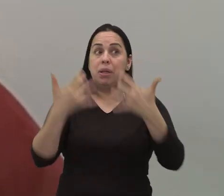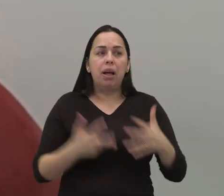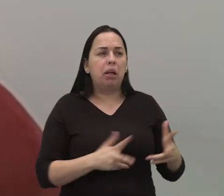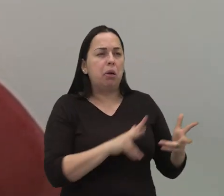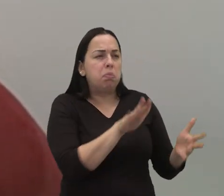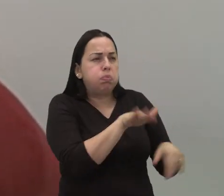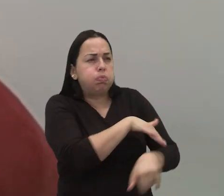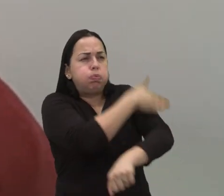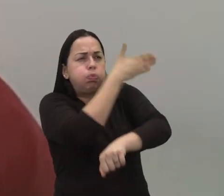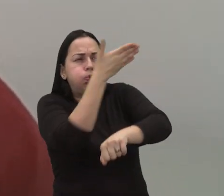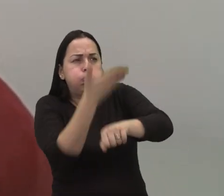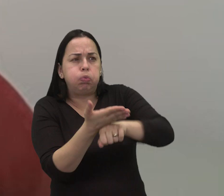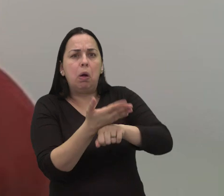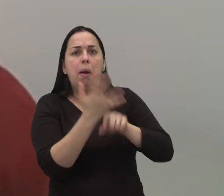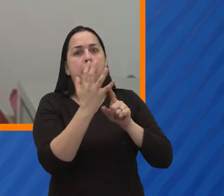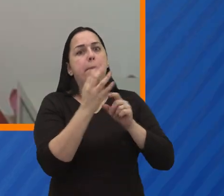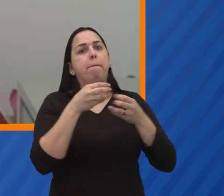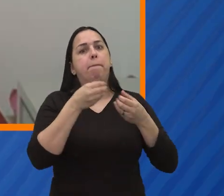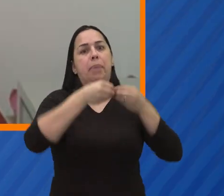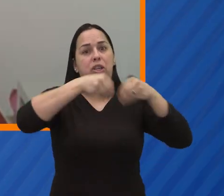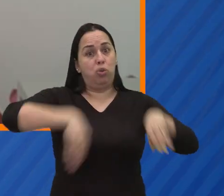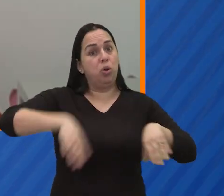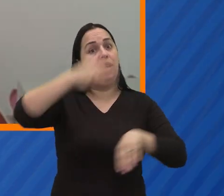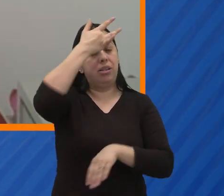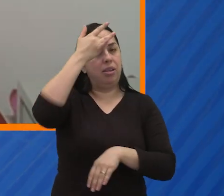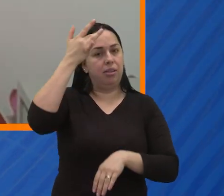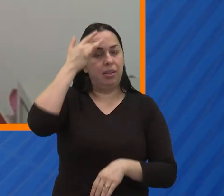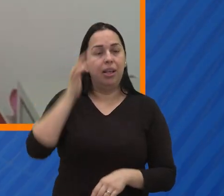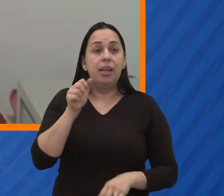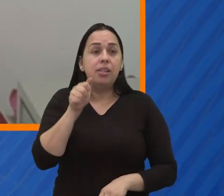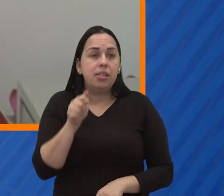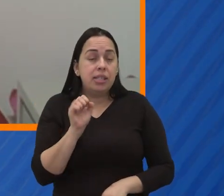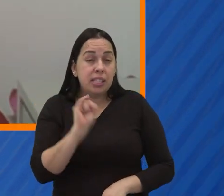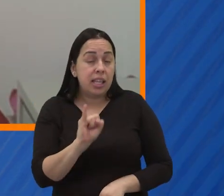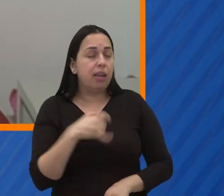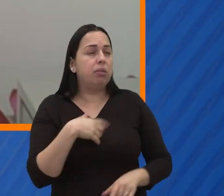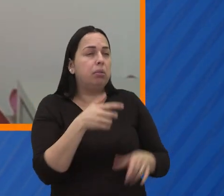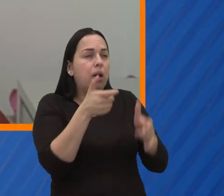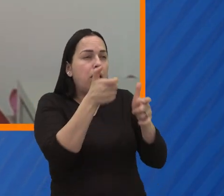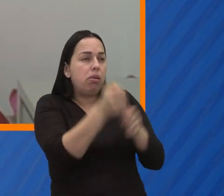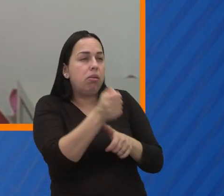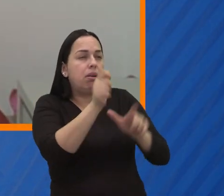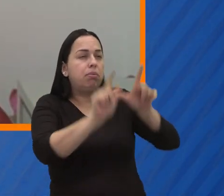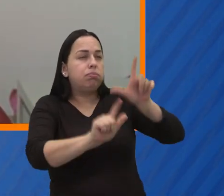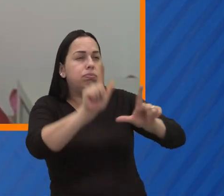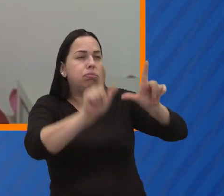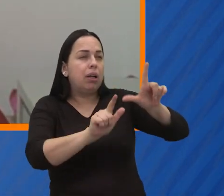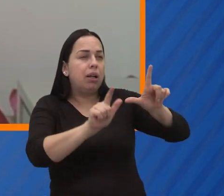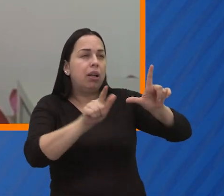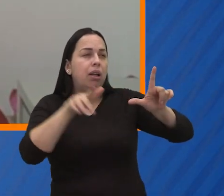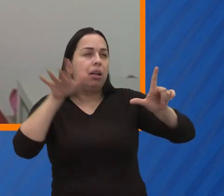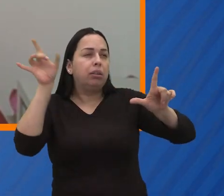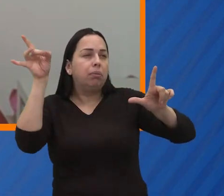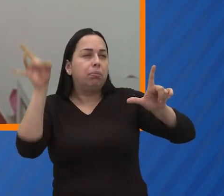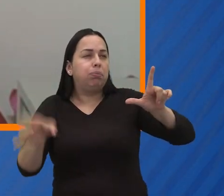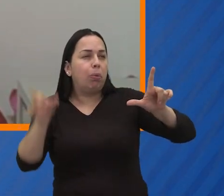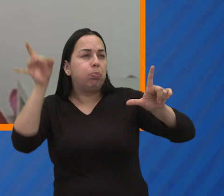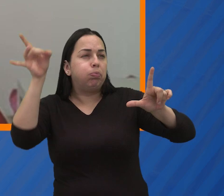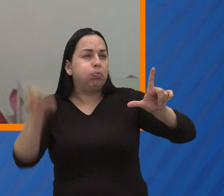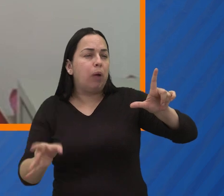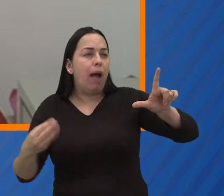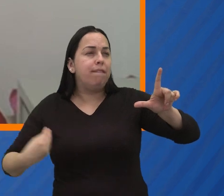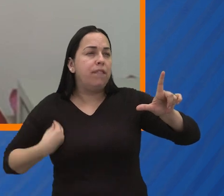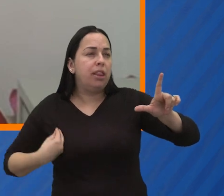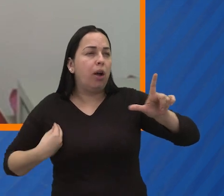consequências negativas à saúde mental. Se eu fico demais, eu posso estar deixando de fazer, deixando